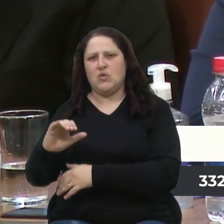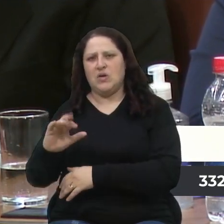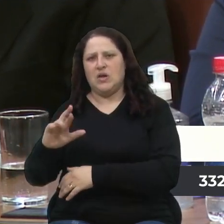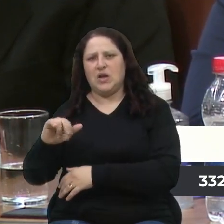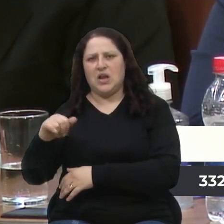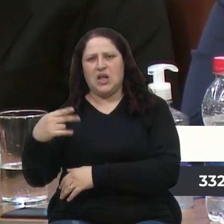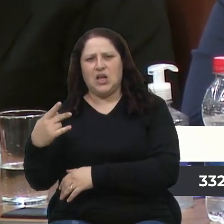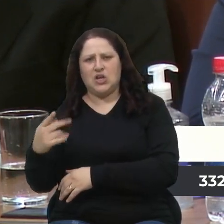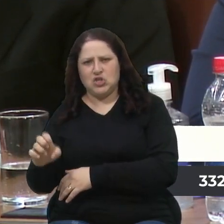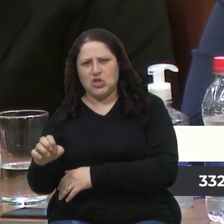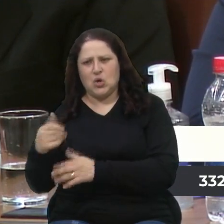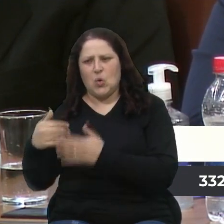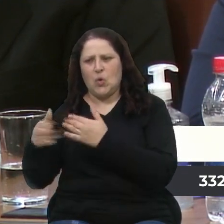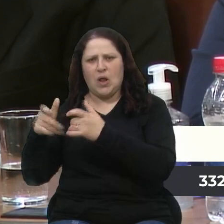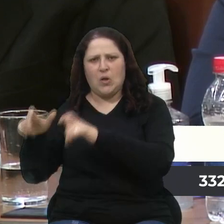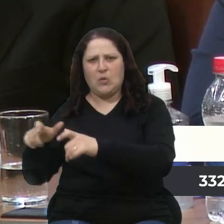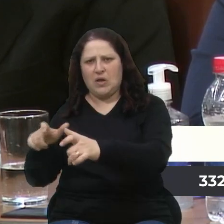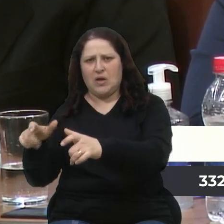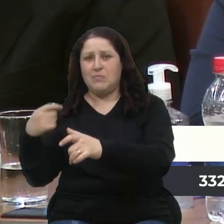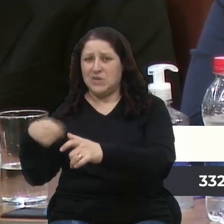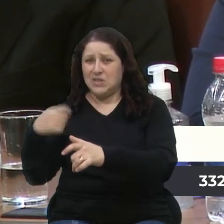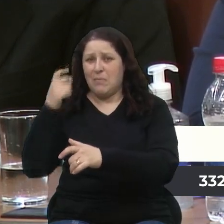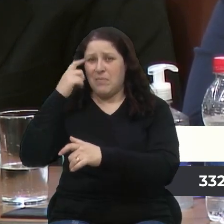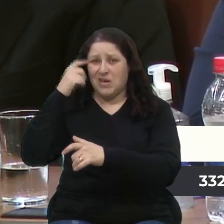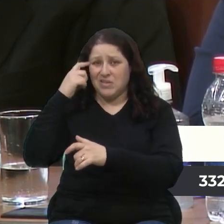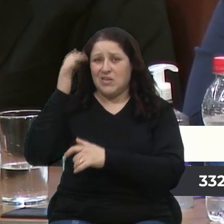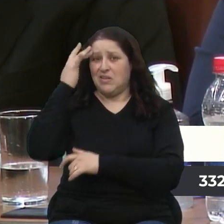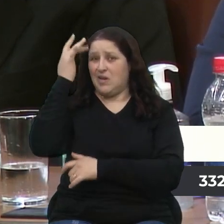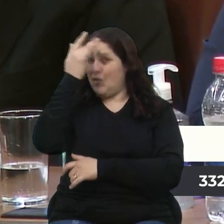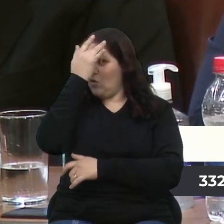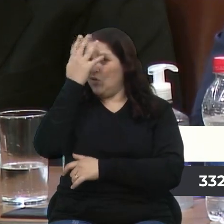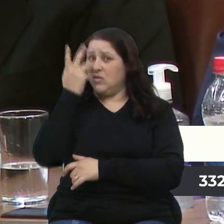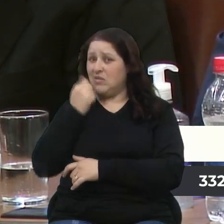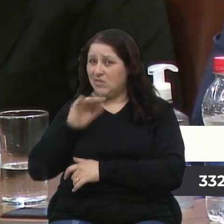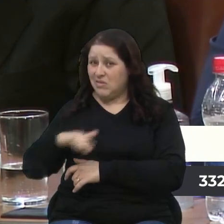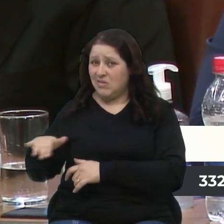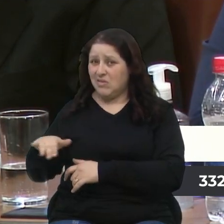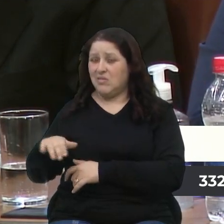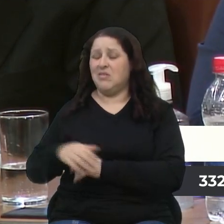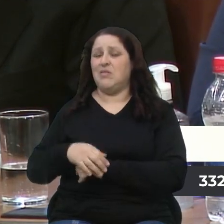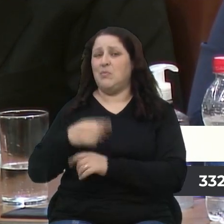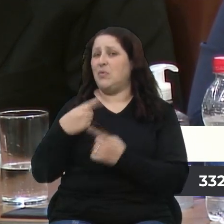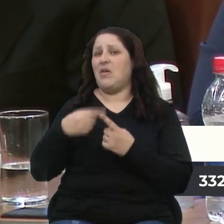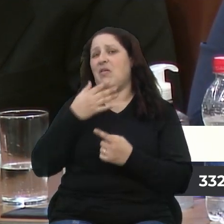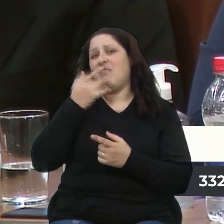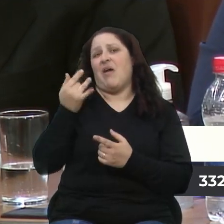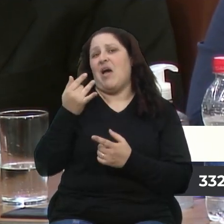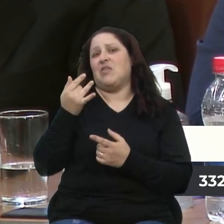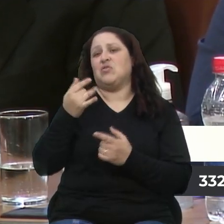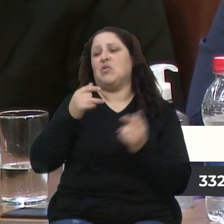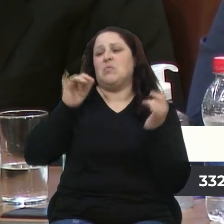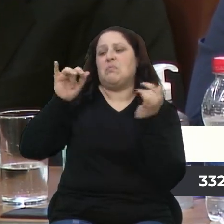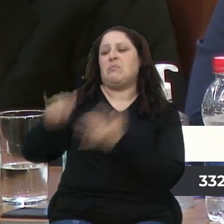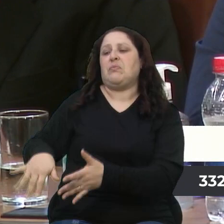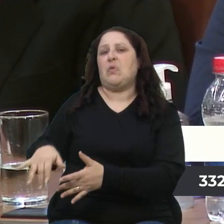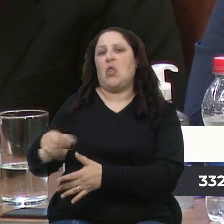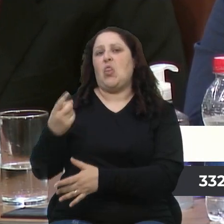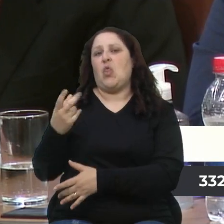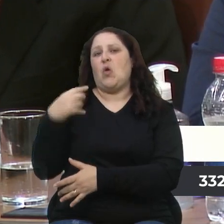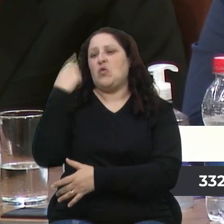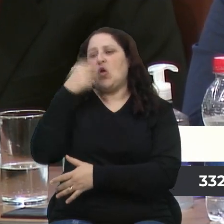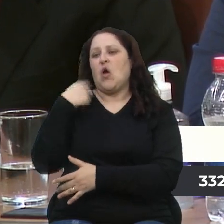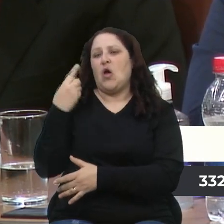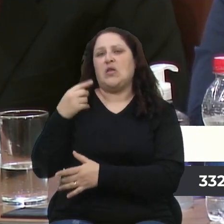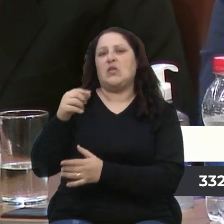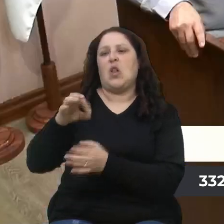para a gente não ter uma geração futura de doentes, né? Porque é fácil. Daí joga e descarta a criança, fica 10, 12 horas longe dos pais no núcleo familiar.